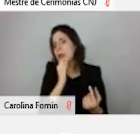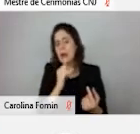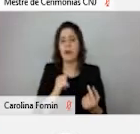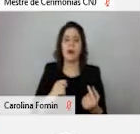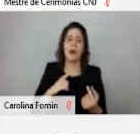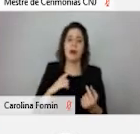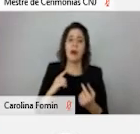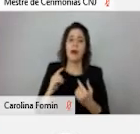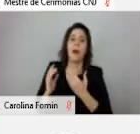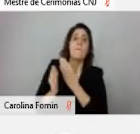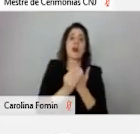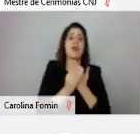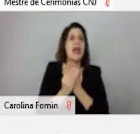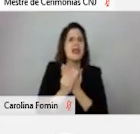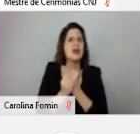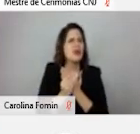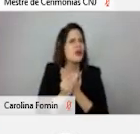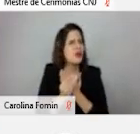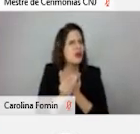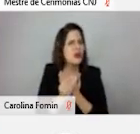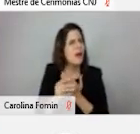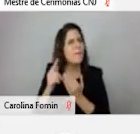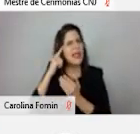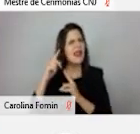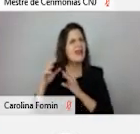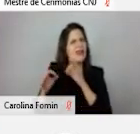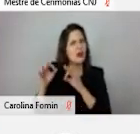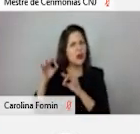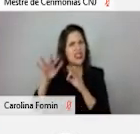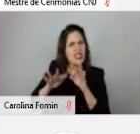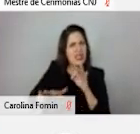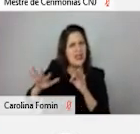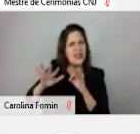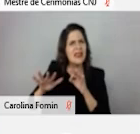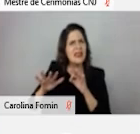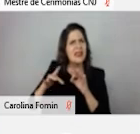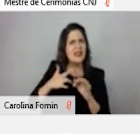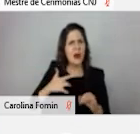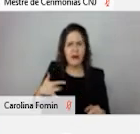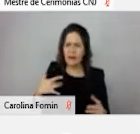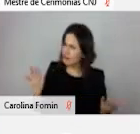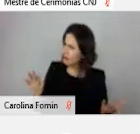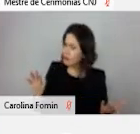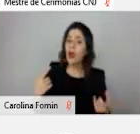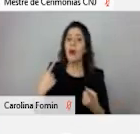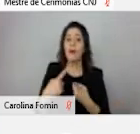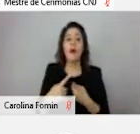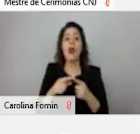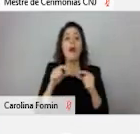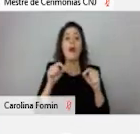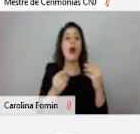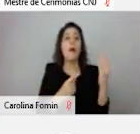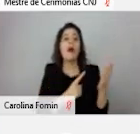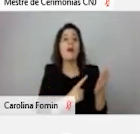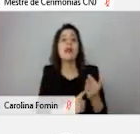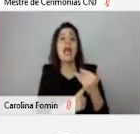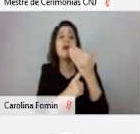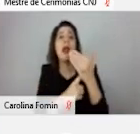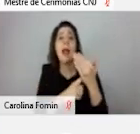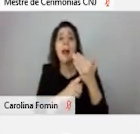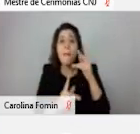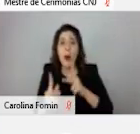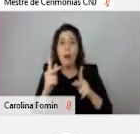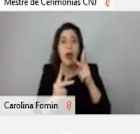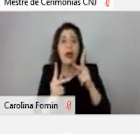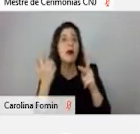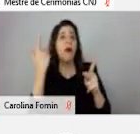saúde? Porque a gente não está falando mais de um processo medicamentoso ou terapêutico, a gente está falando de acesso a essas tecnologias. O acesso